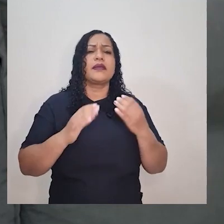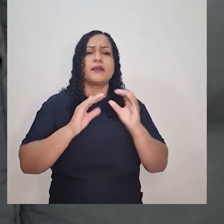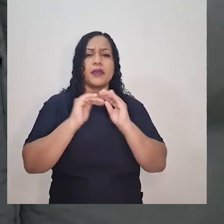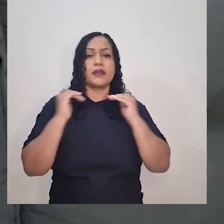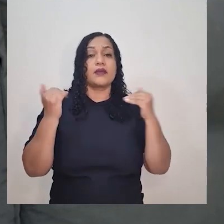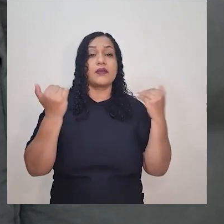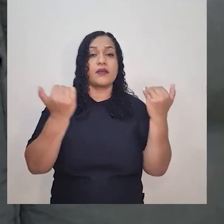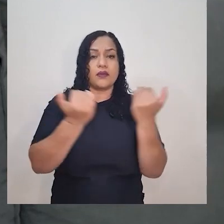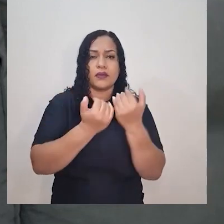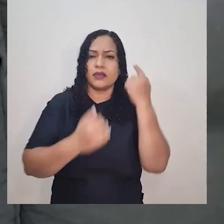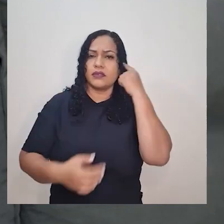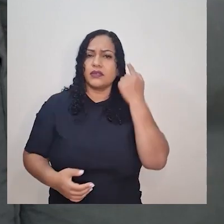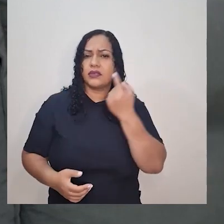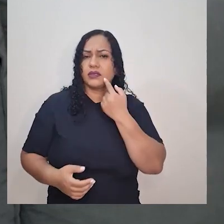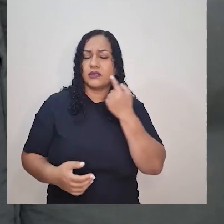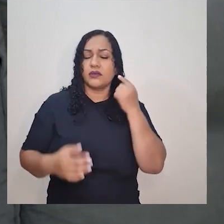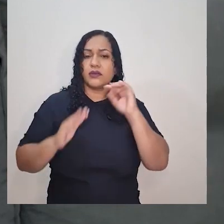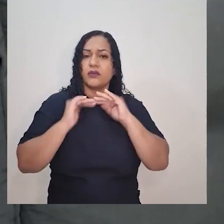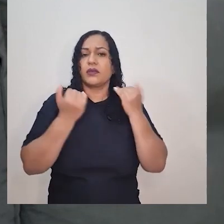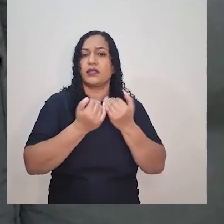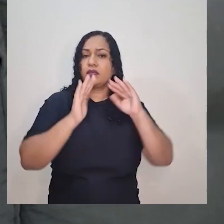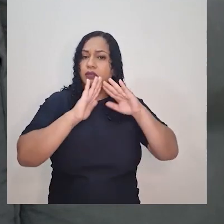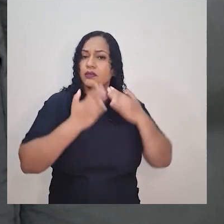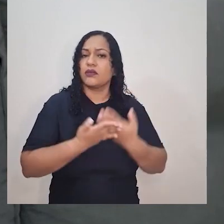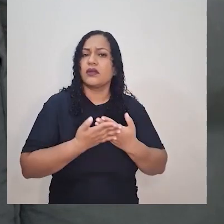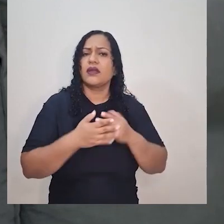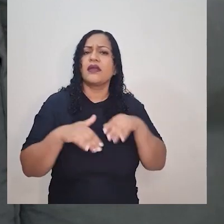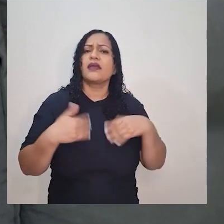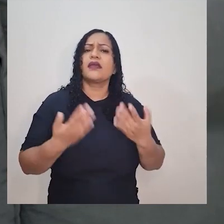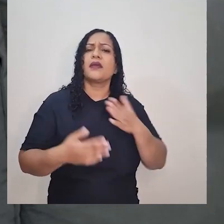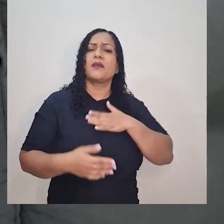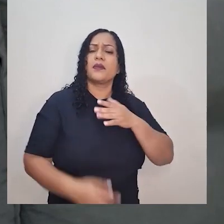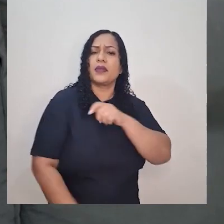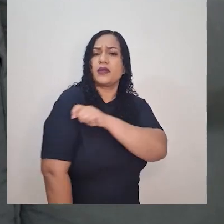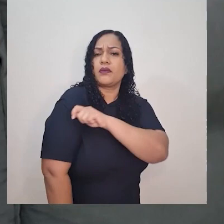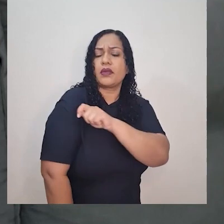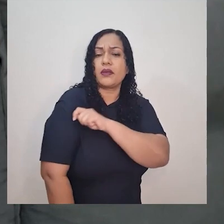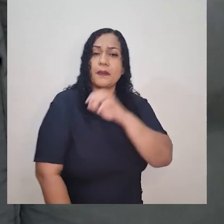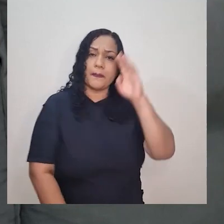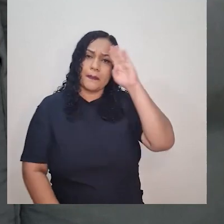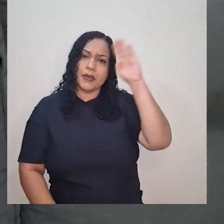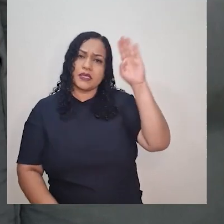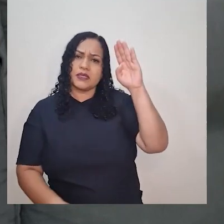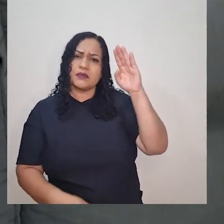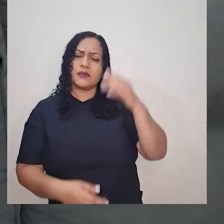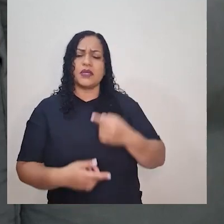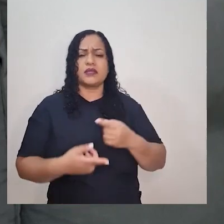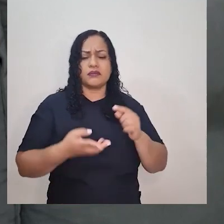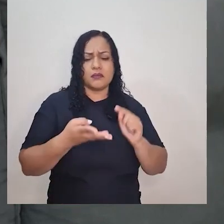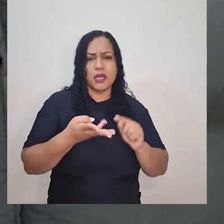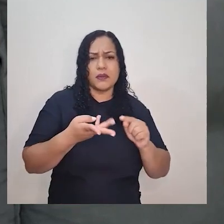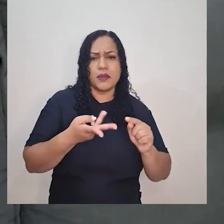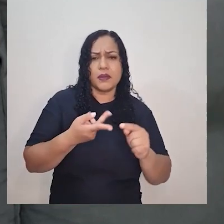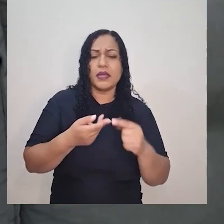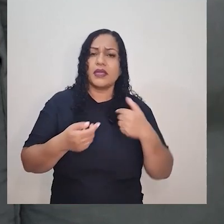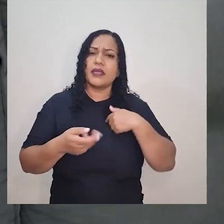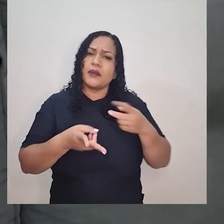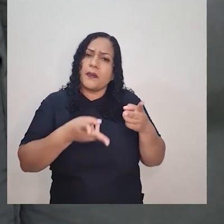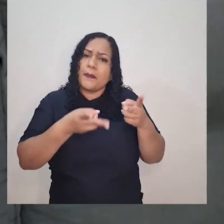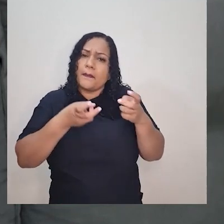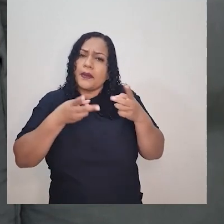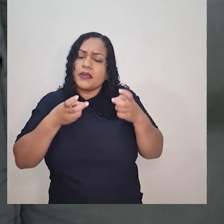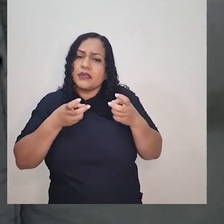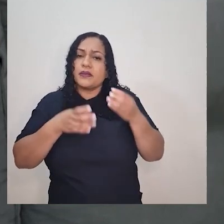comunidade escolar? Quem é o meu aluno? Quais são as principais situações que eu observo, que eu